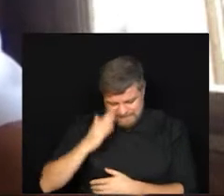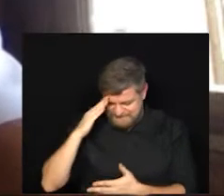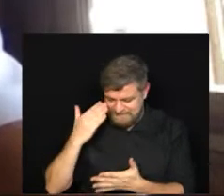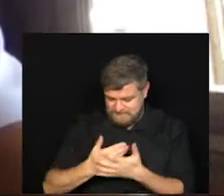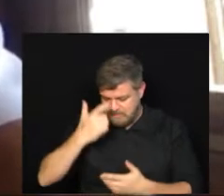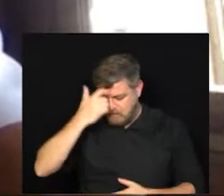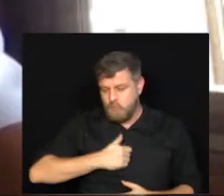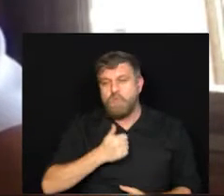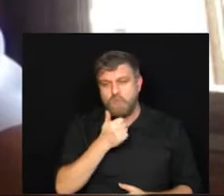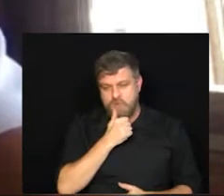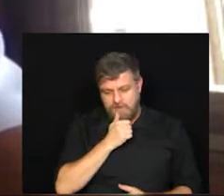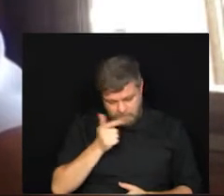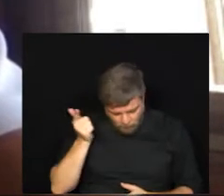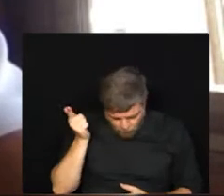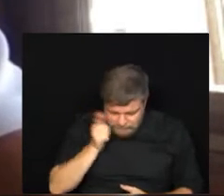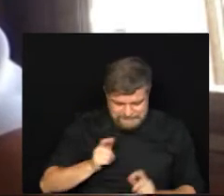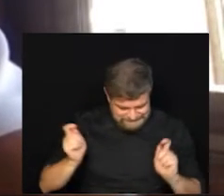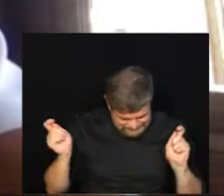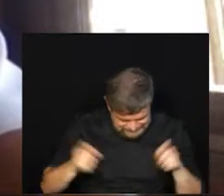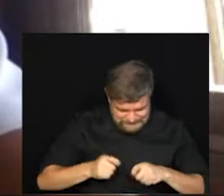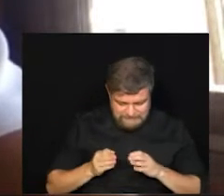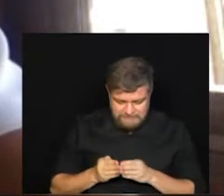eu ainda vou conseguir.